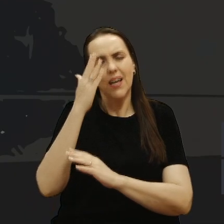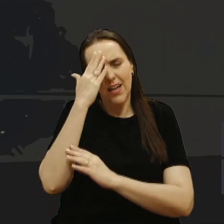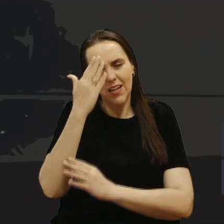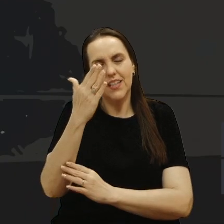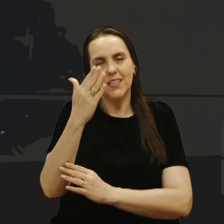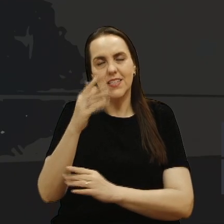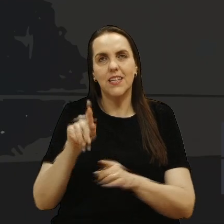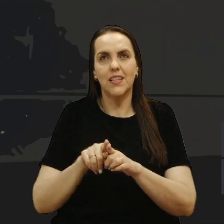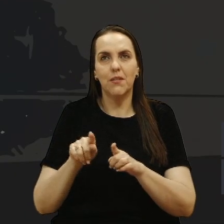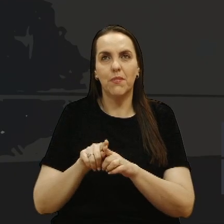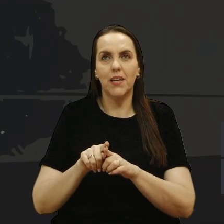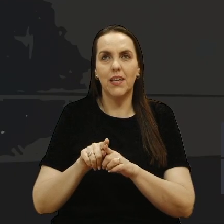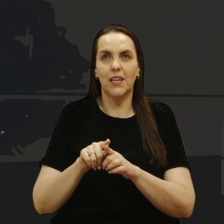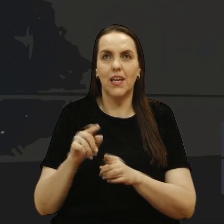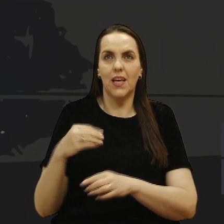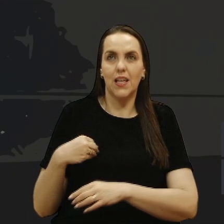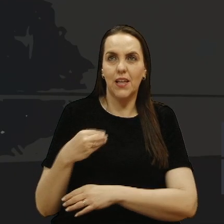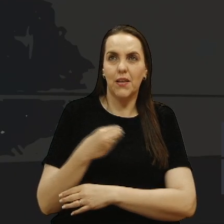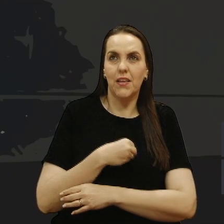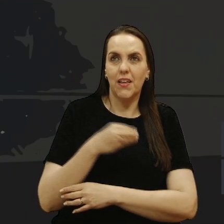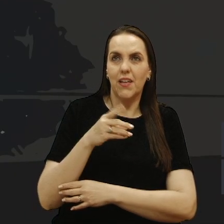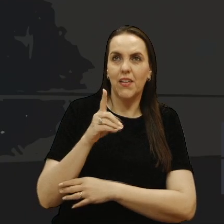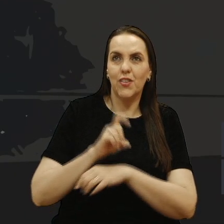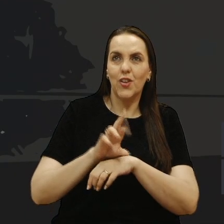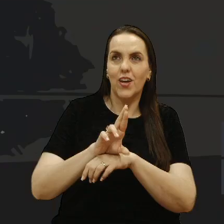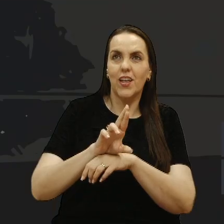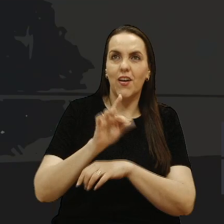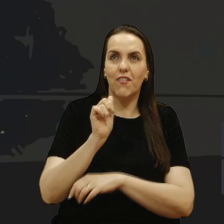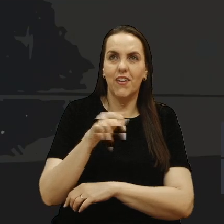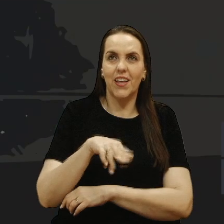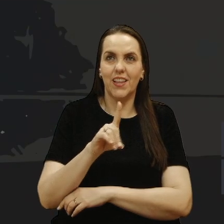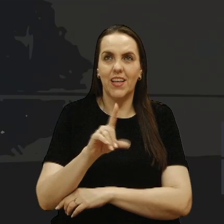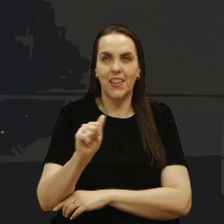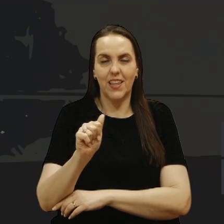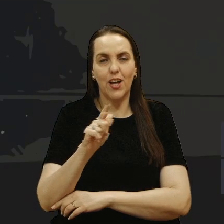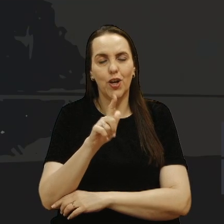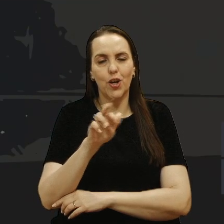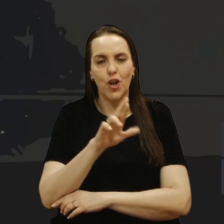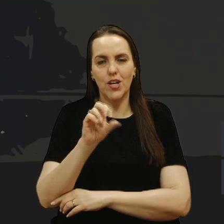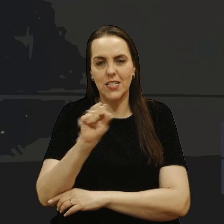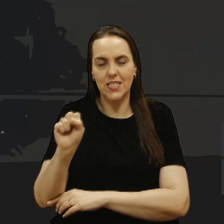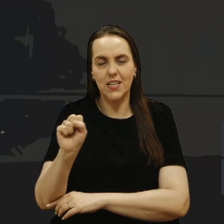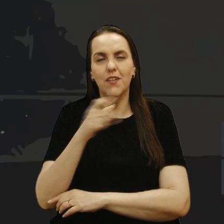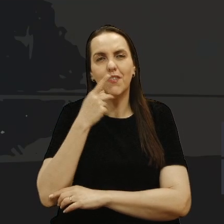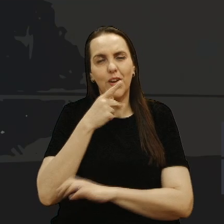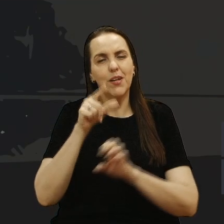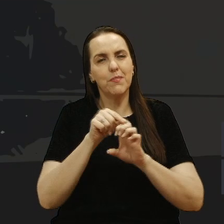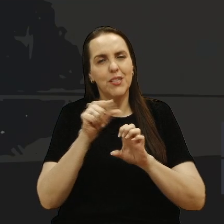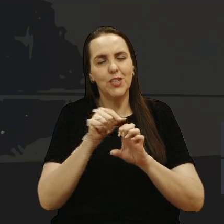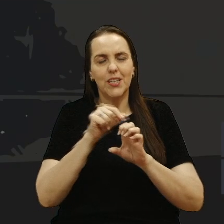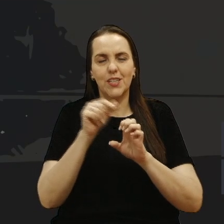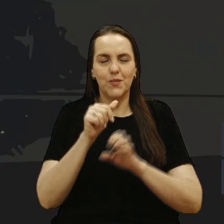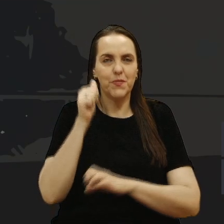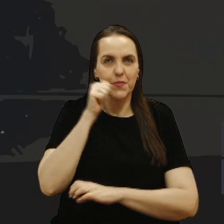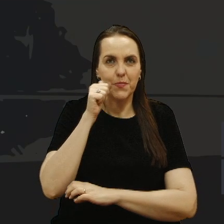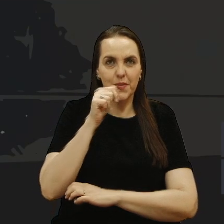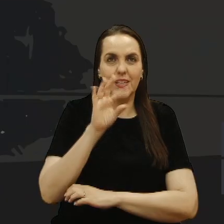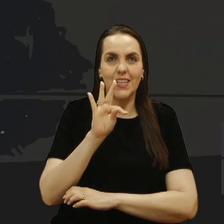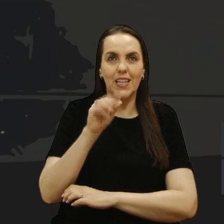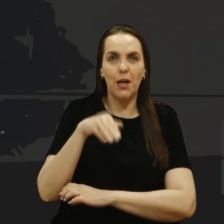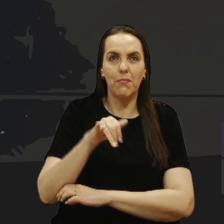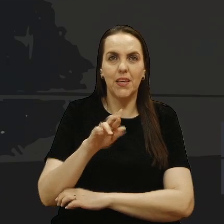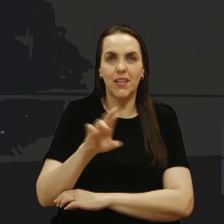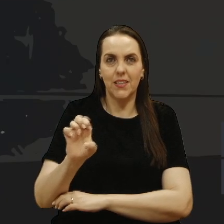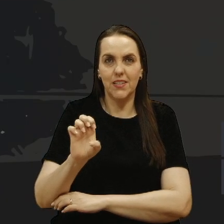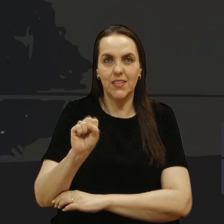Fernanda Grossi, também está a Paty Janczak, que falou lindamente sobre a questão do empreendedorismo feminino, né, a Tamires do Mulheres do